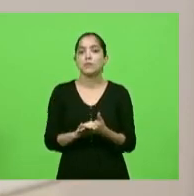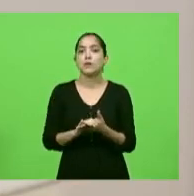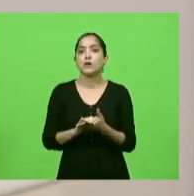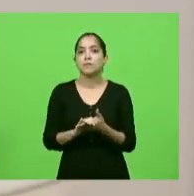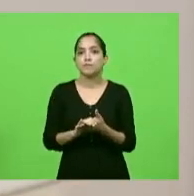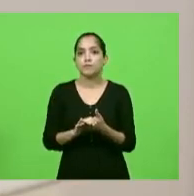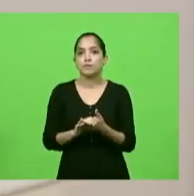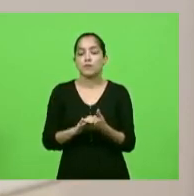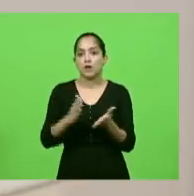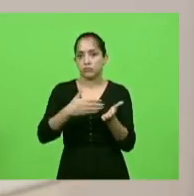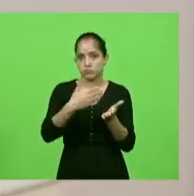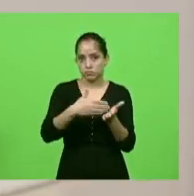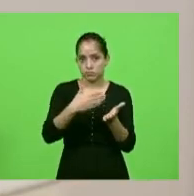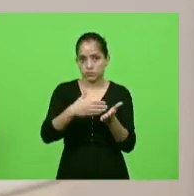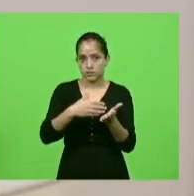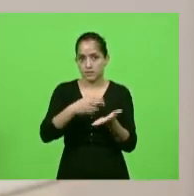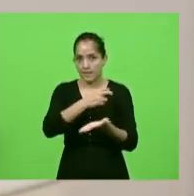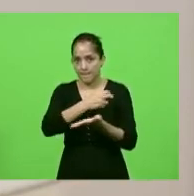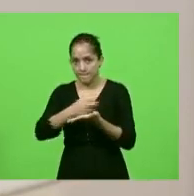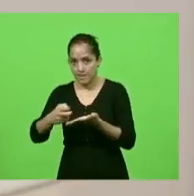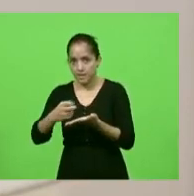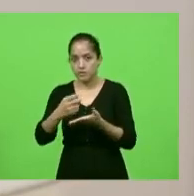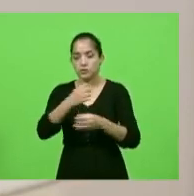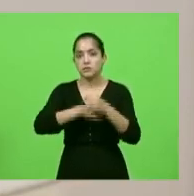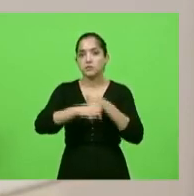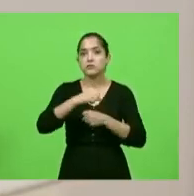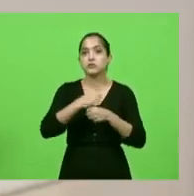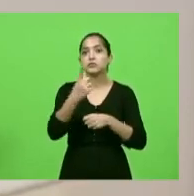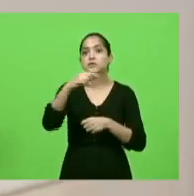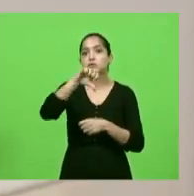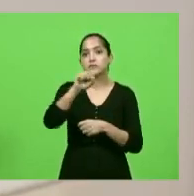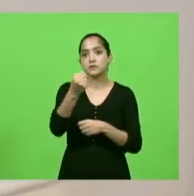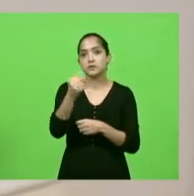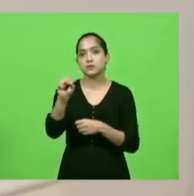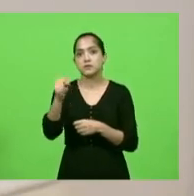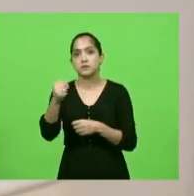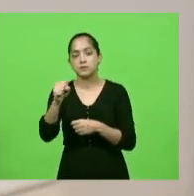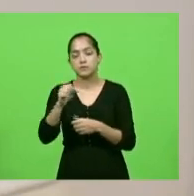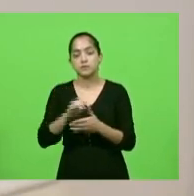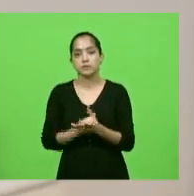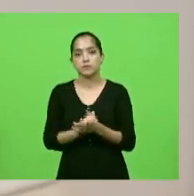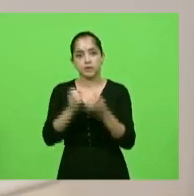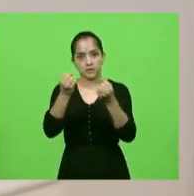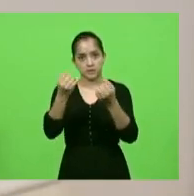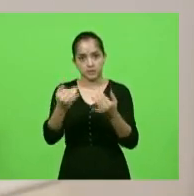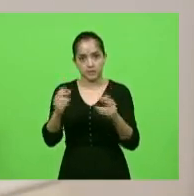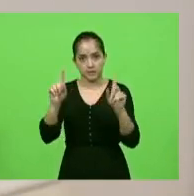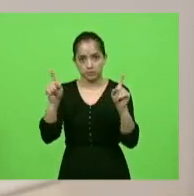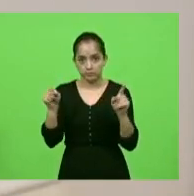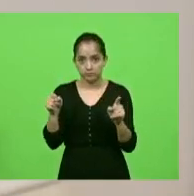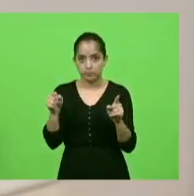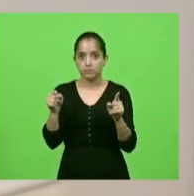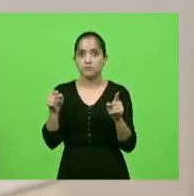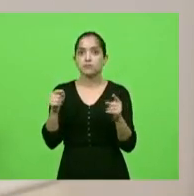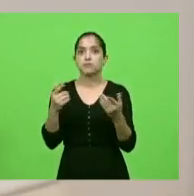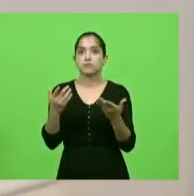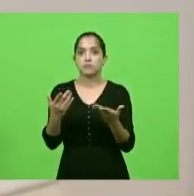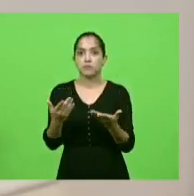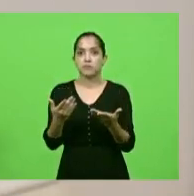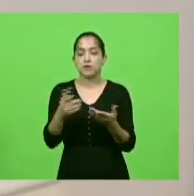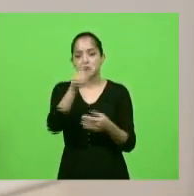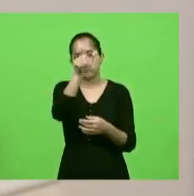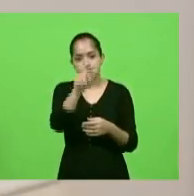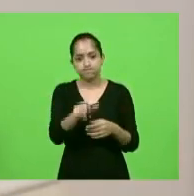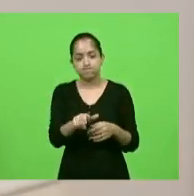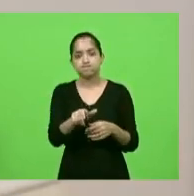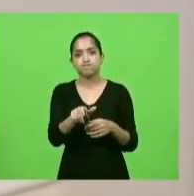O Impeachment na Constituição de 1988, da seguinte forma, abre aspas, o cidadão deseja que o